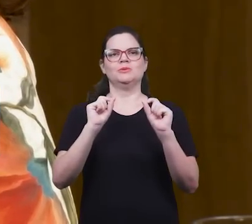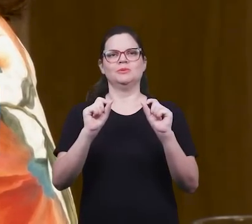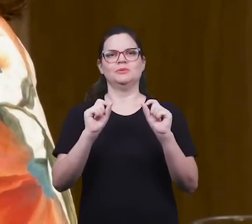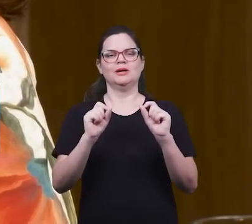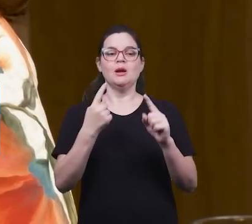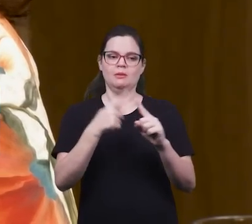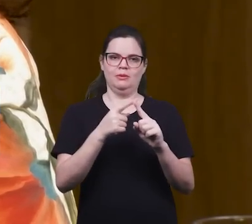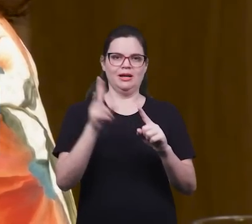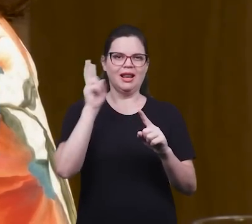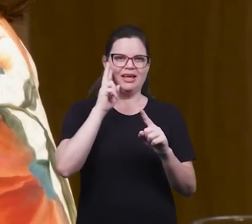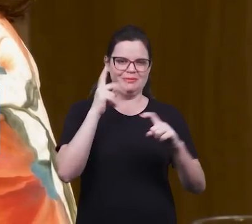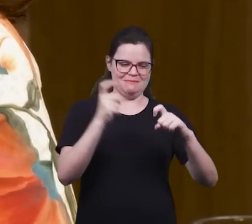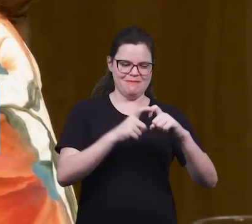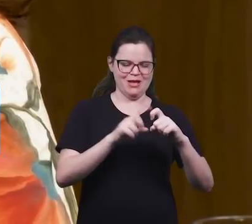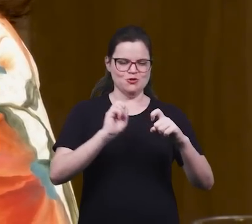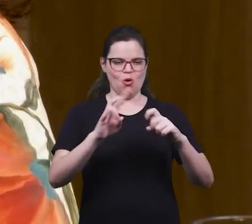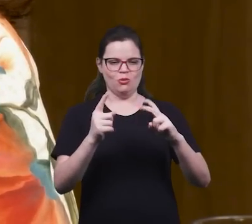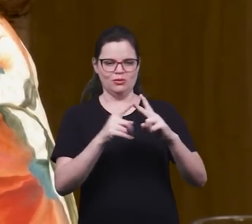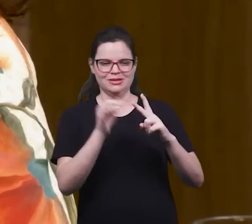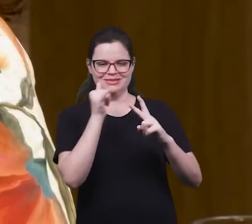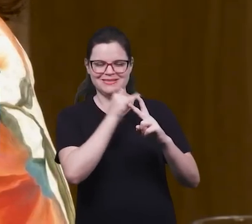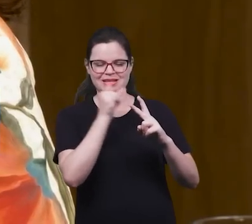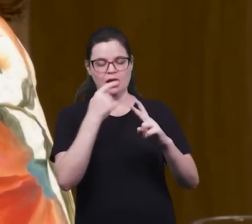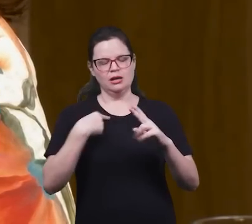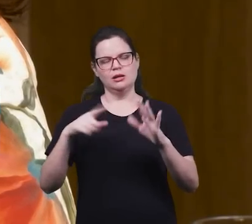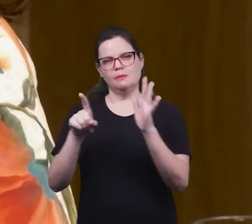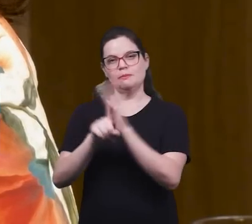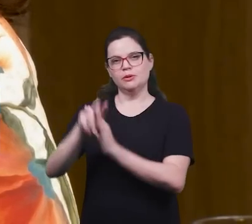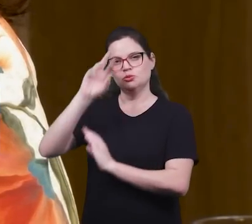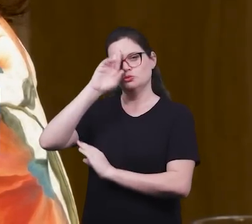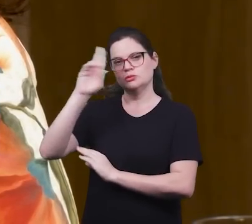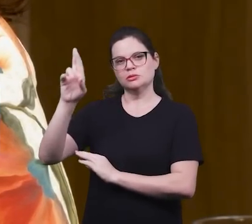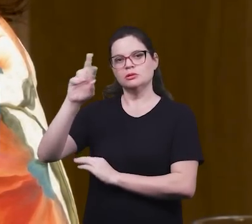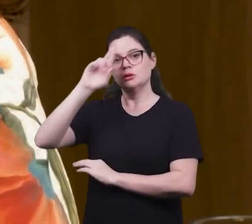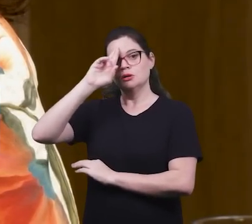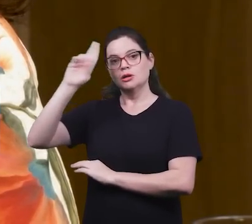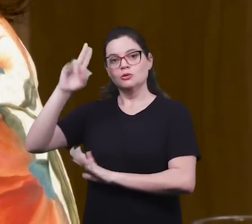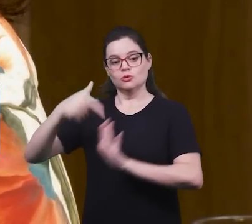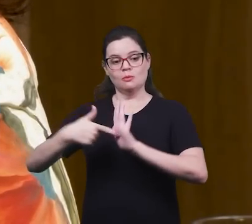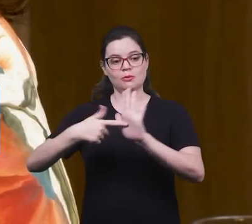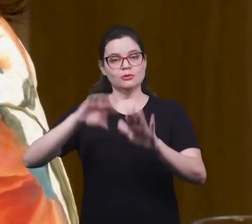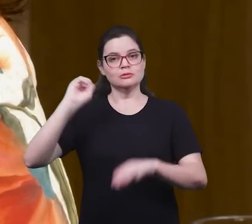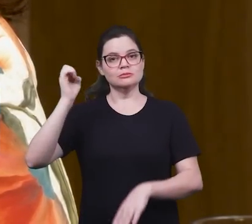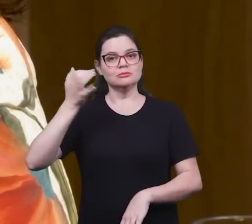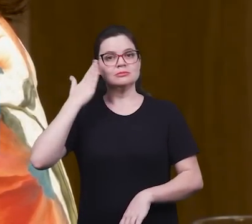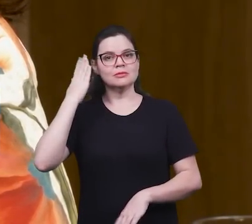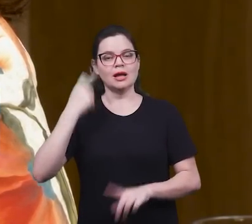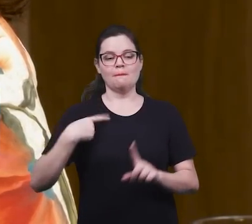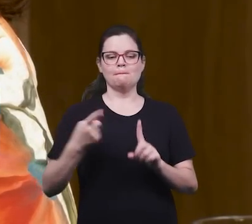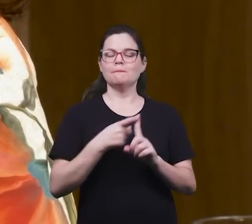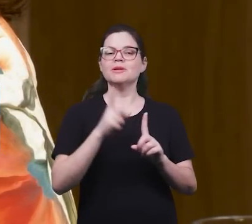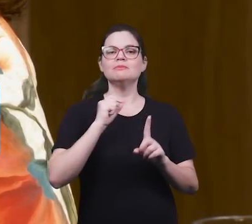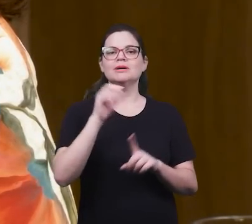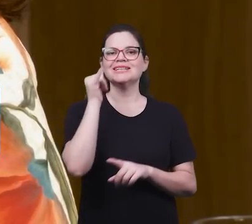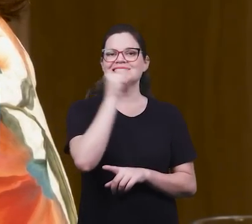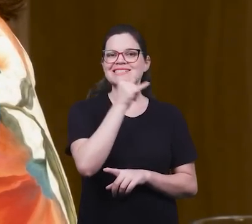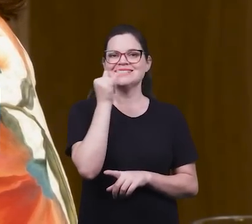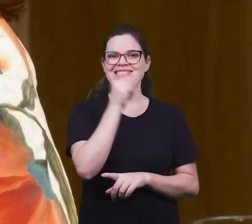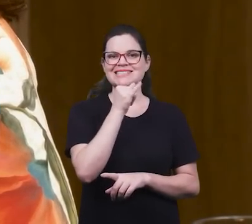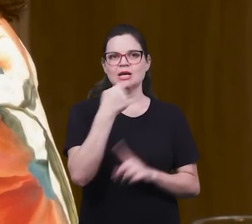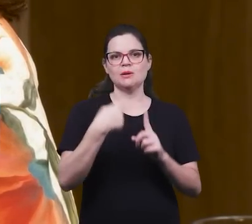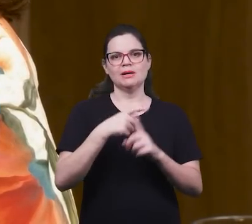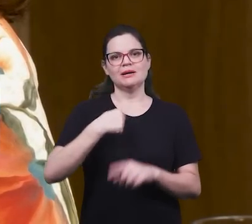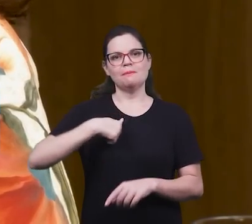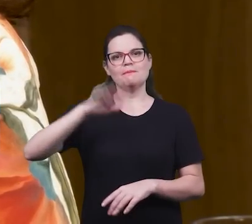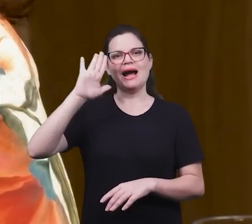atroz, indecisa, não sabia qual fazer, e ela consultou o Senhor, e o Senhor mostrou que era a primeira opção que seria dela, que ela tinha pensado